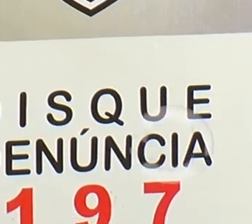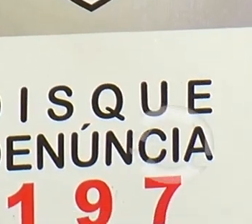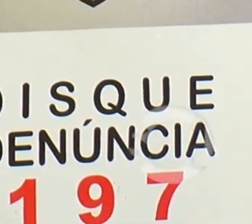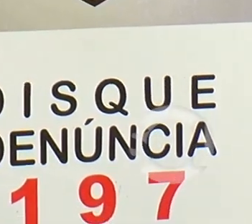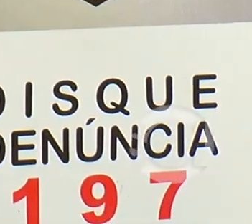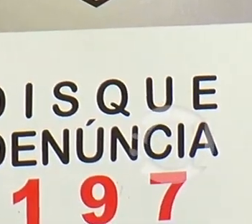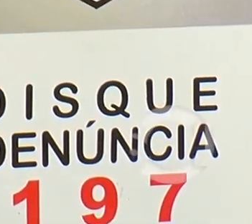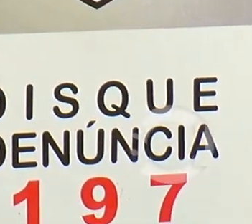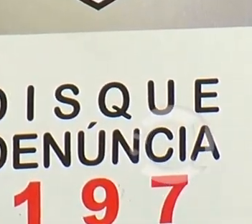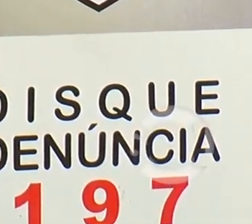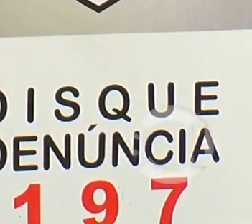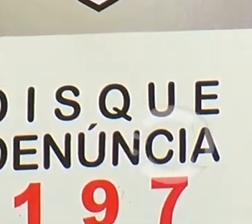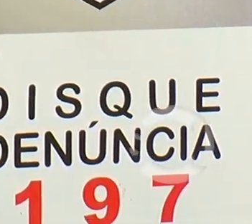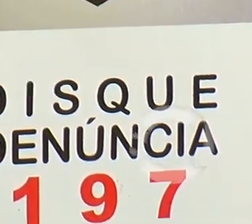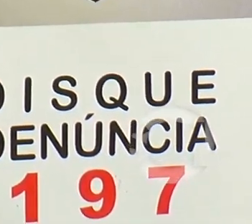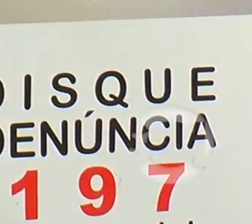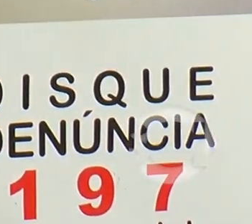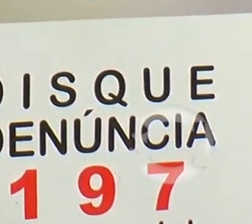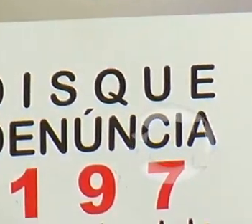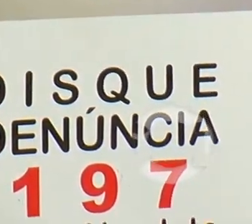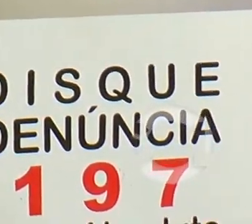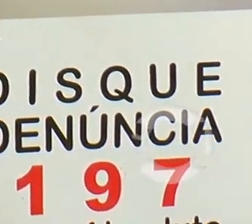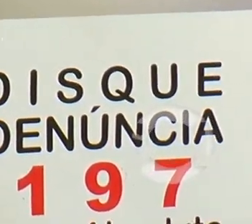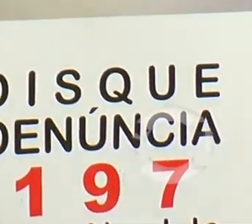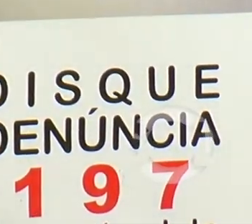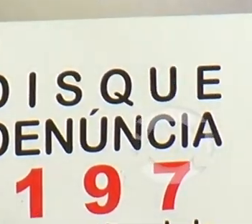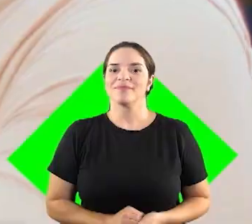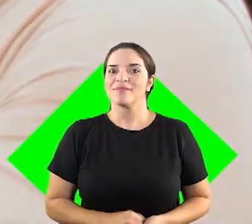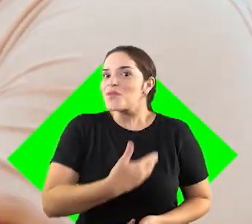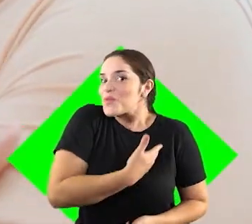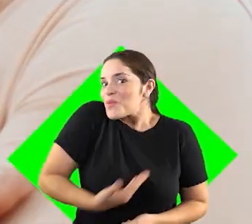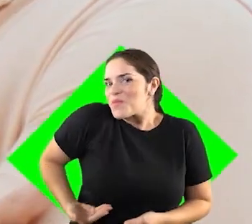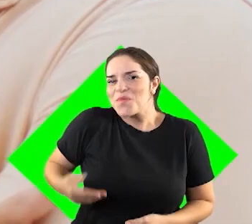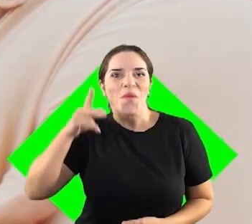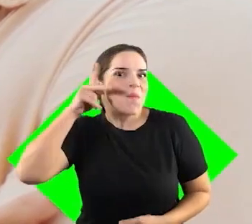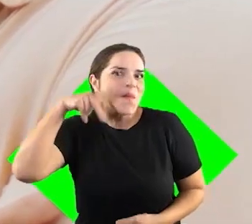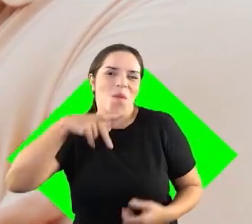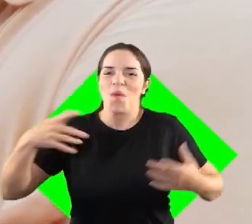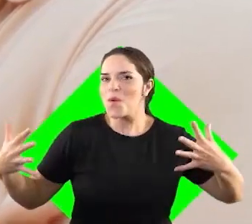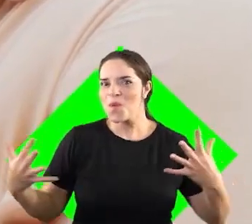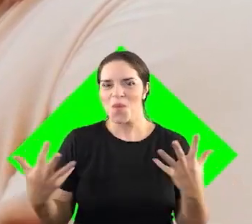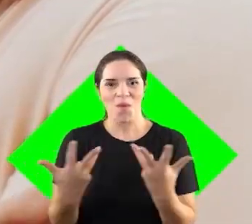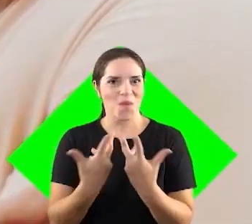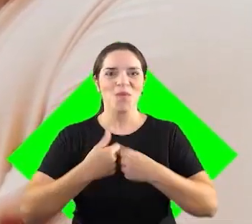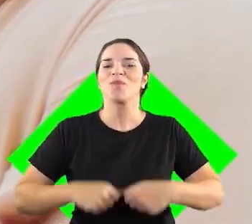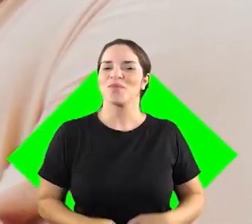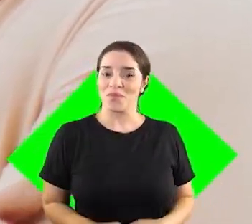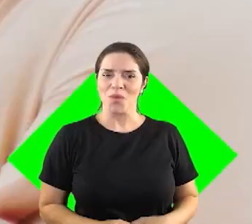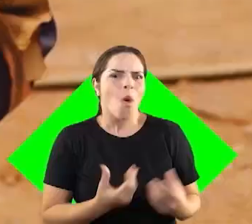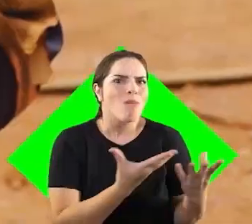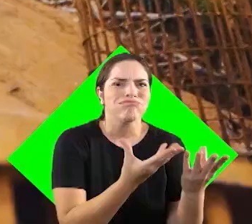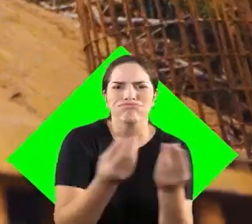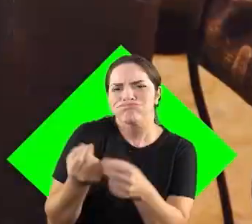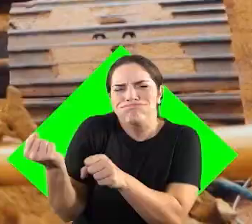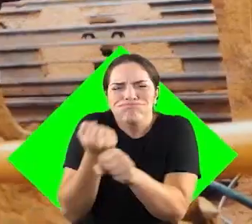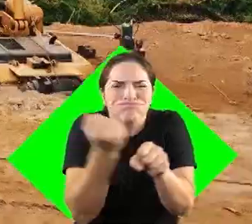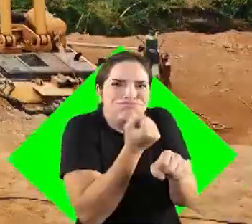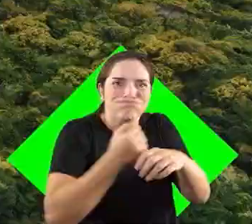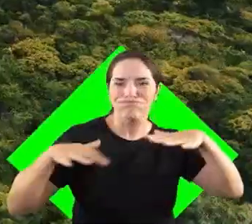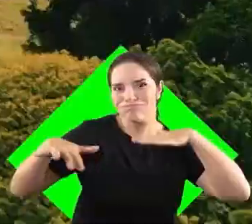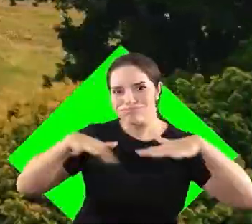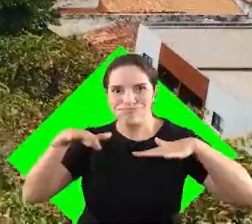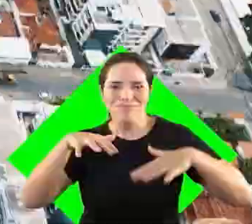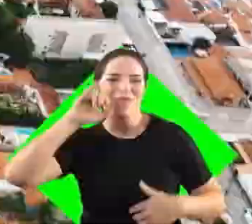magistrada, se for continuada a prisão dele, será levado para o presídio. O governo da Paraíba está mandando ver com um monte de